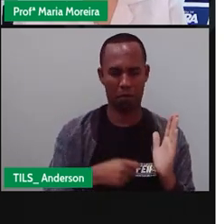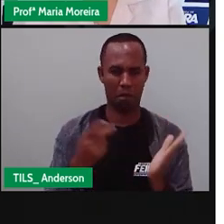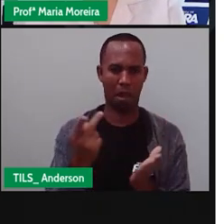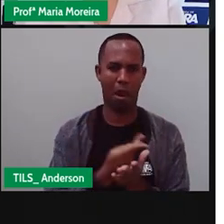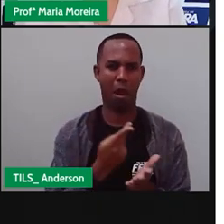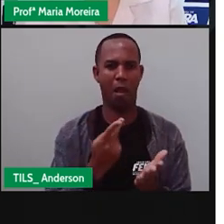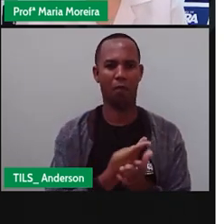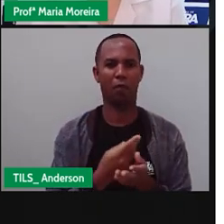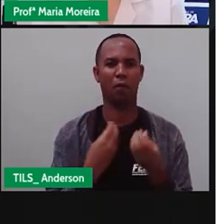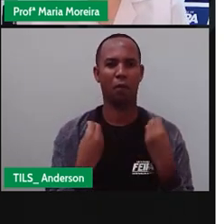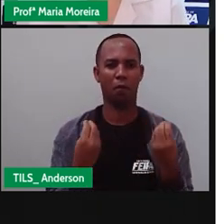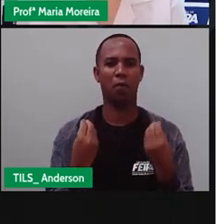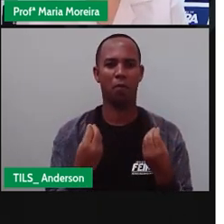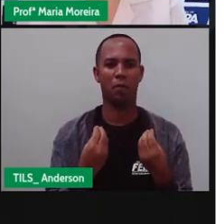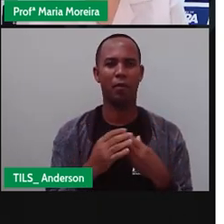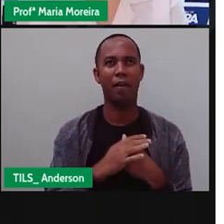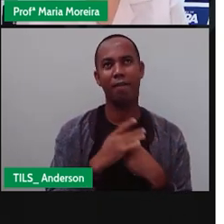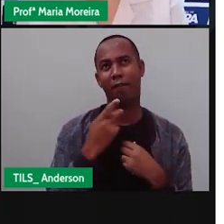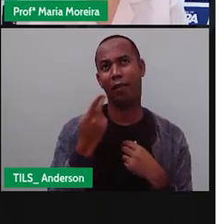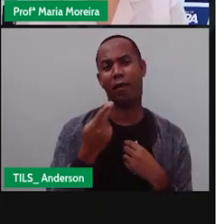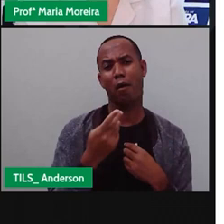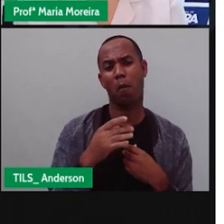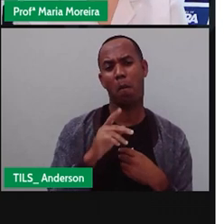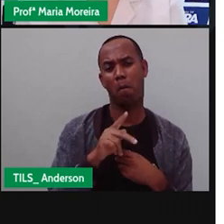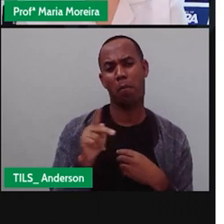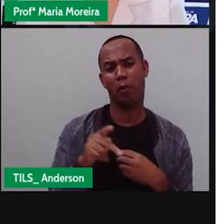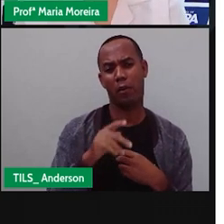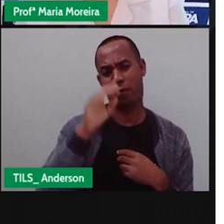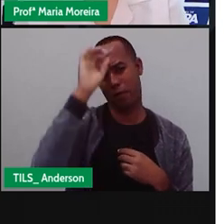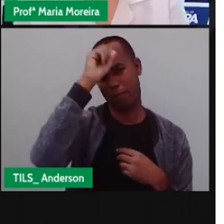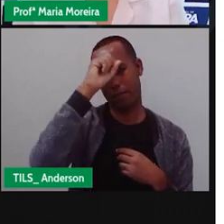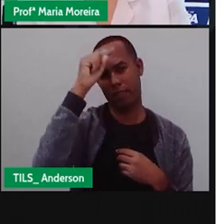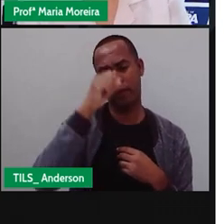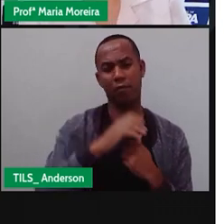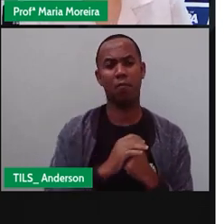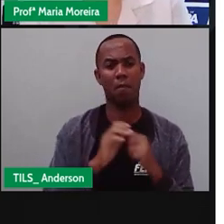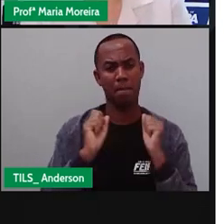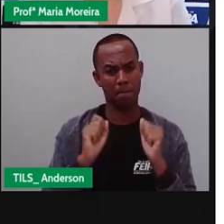pronto, mas é porque eu estou aprendendo. Exatamente. E aí você pode